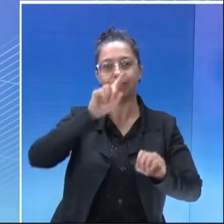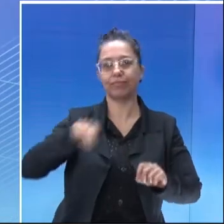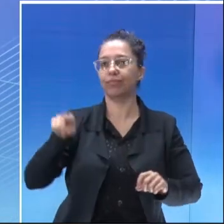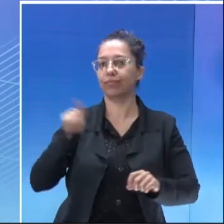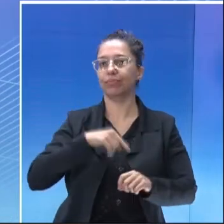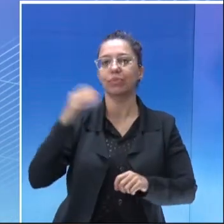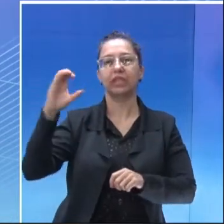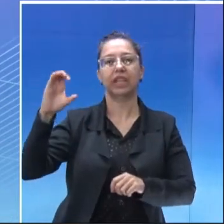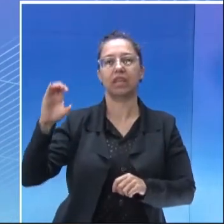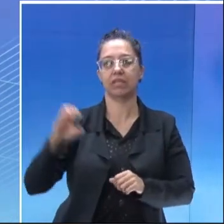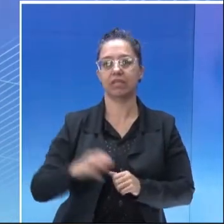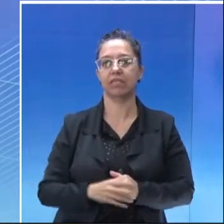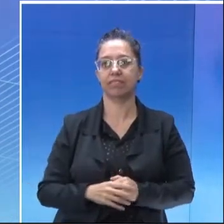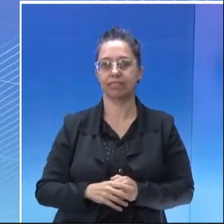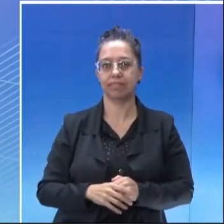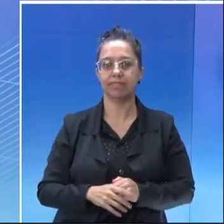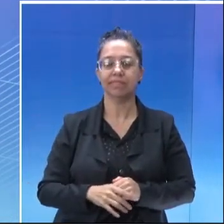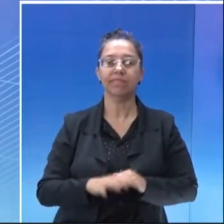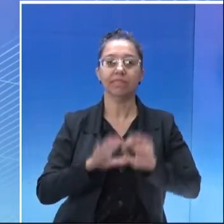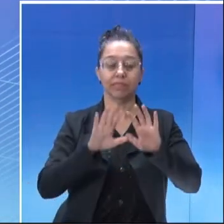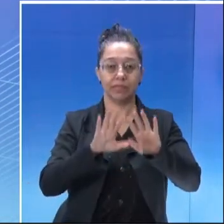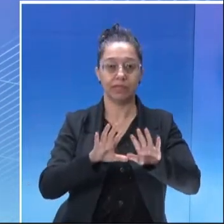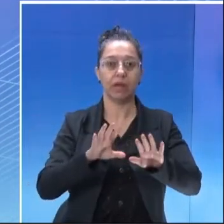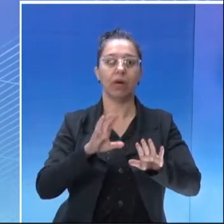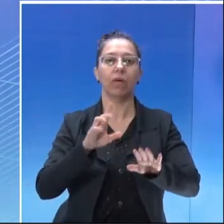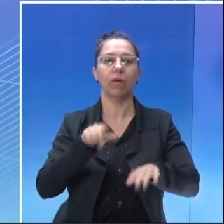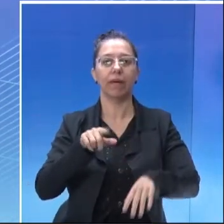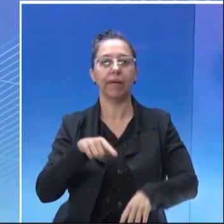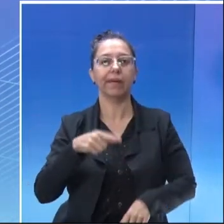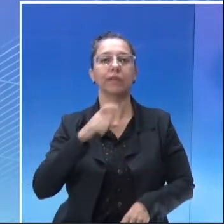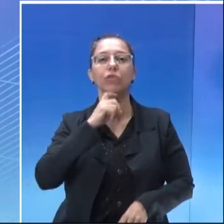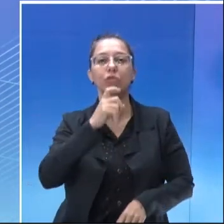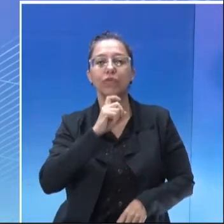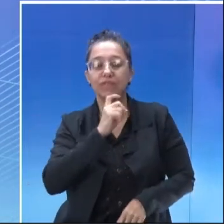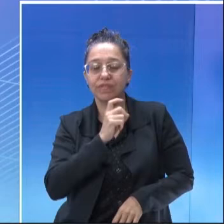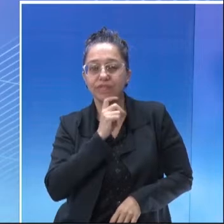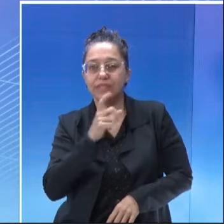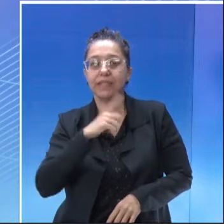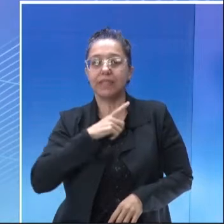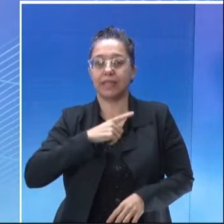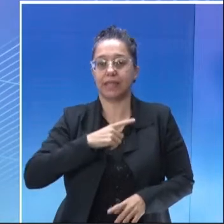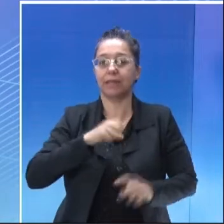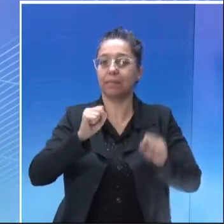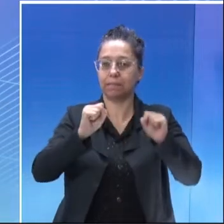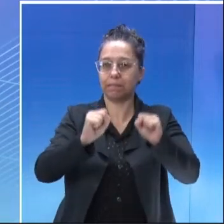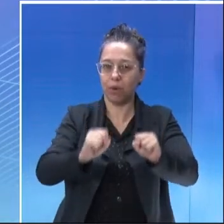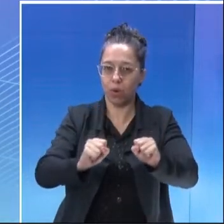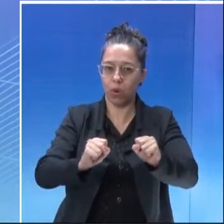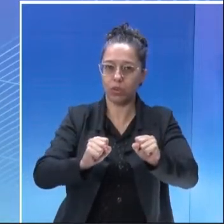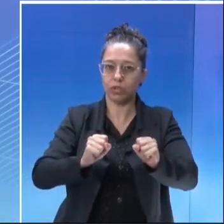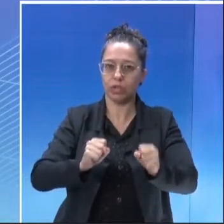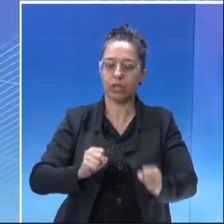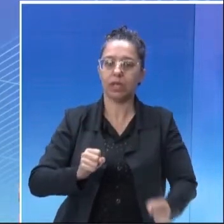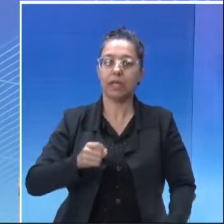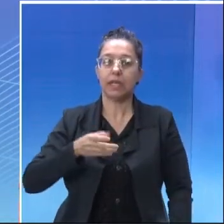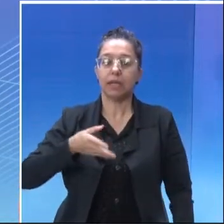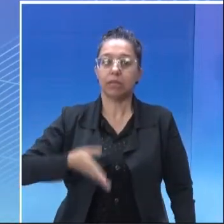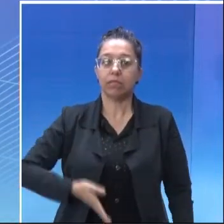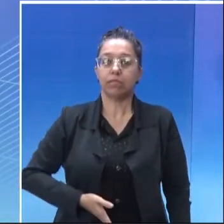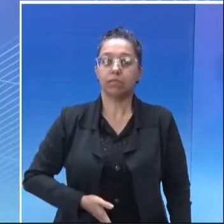interessante isso. A ciência moderna é cética. O que é cética? É essa ideia da dúvida metódica. Pode